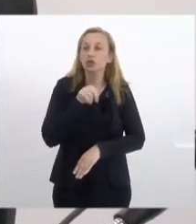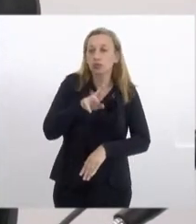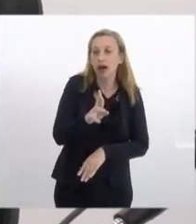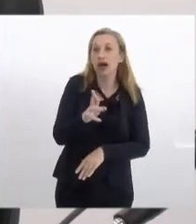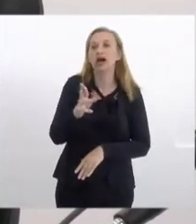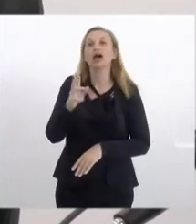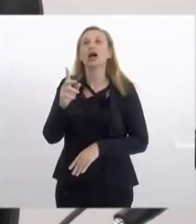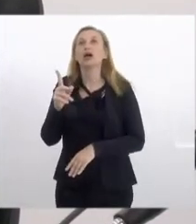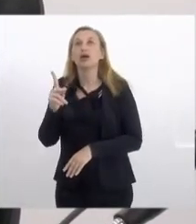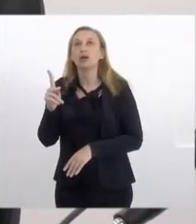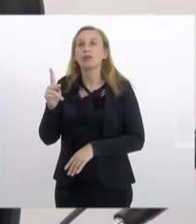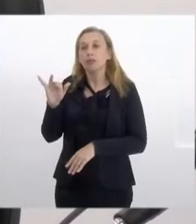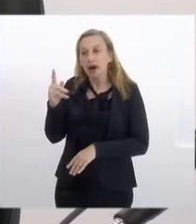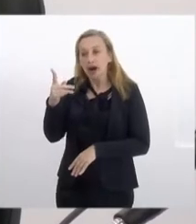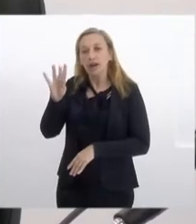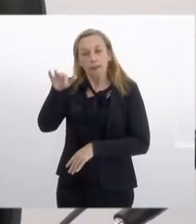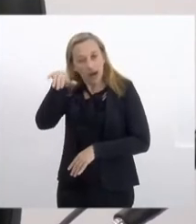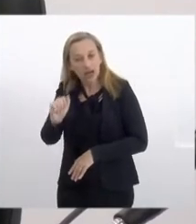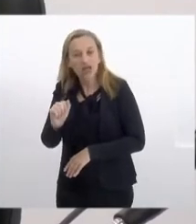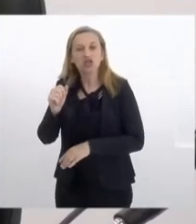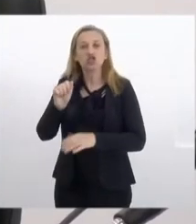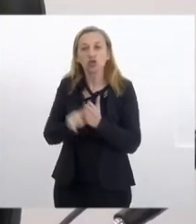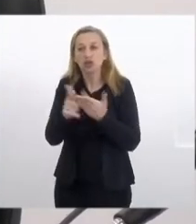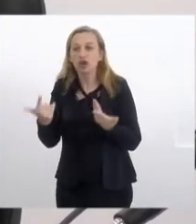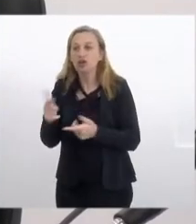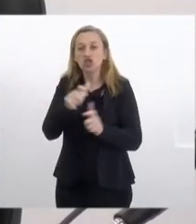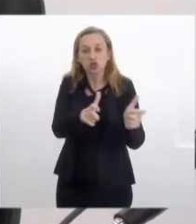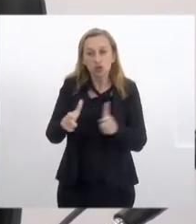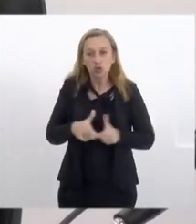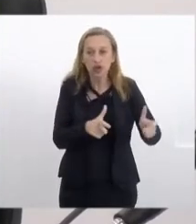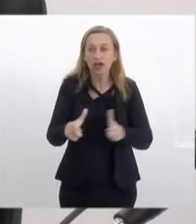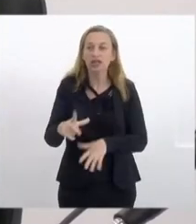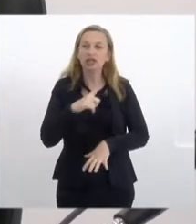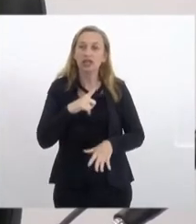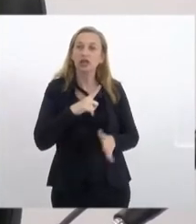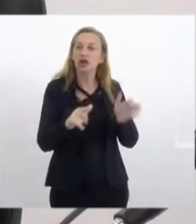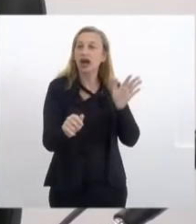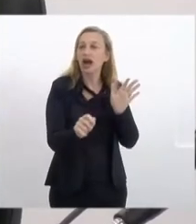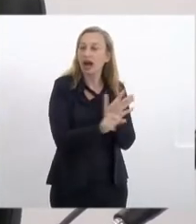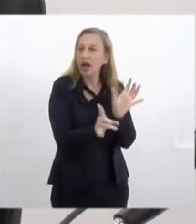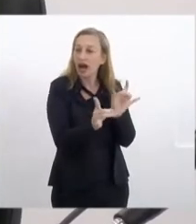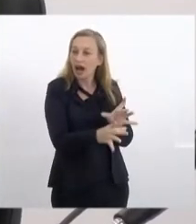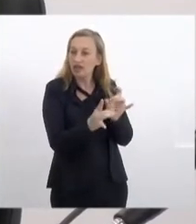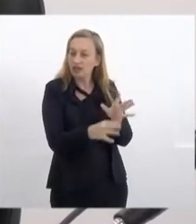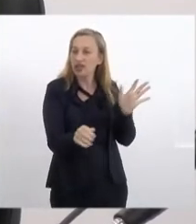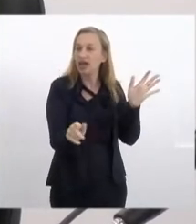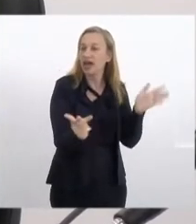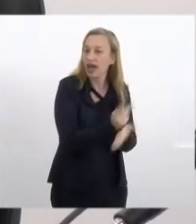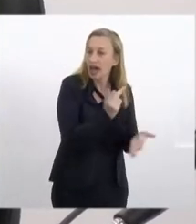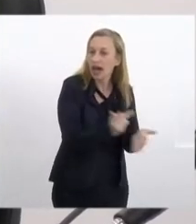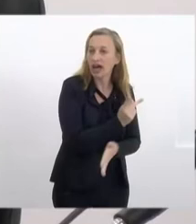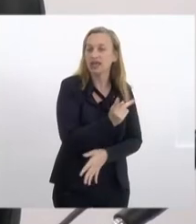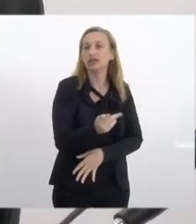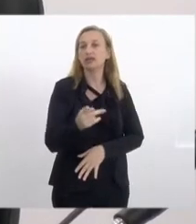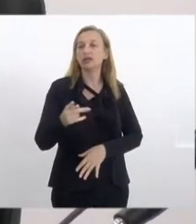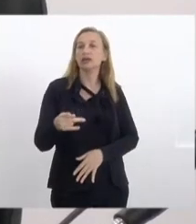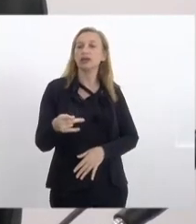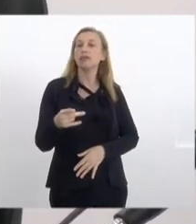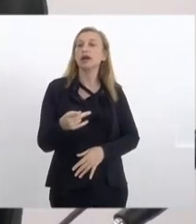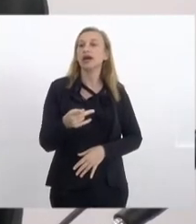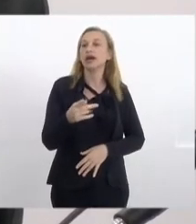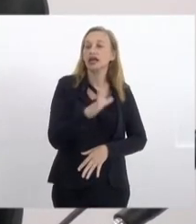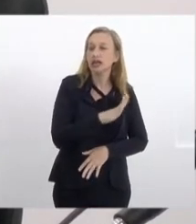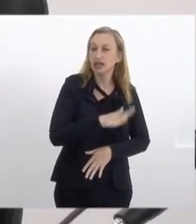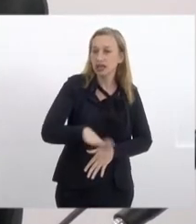bancas de jornal, próximo a esses espaços onde há essa venda ilegal de álcool e drogas para menores de idade. Vamos, então, fazer